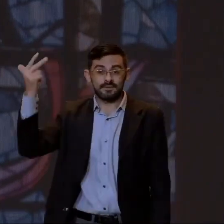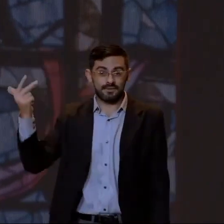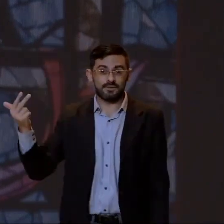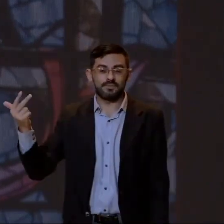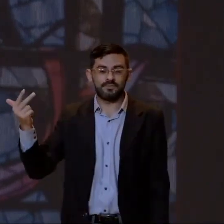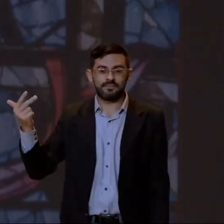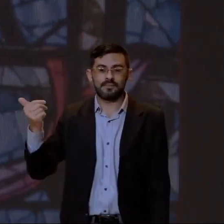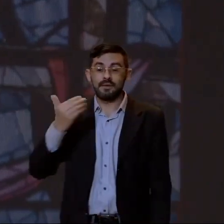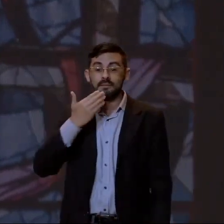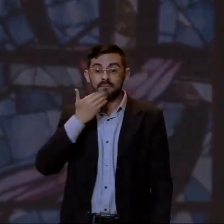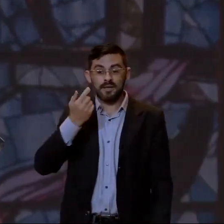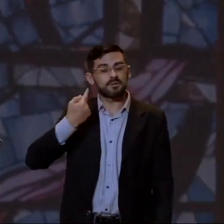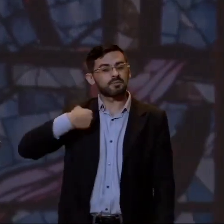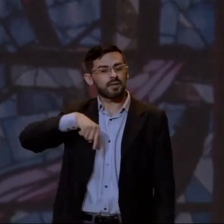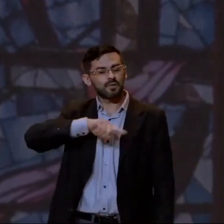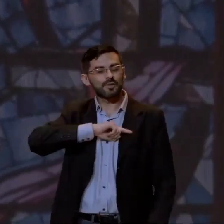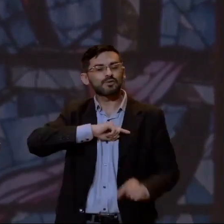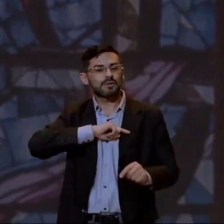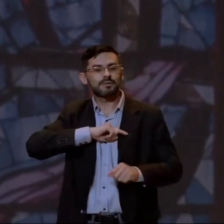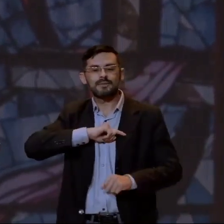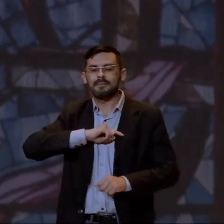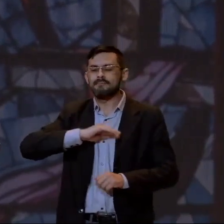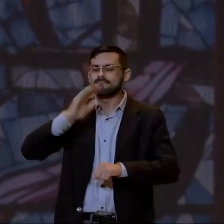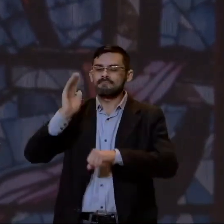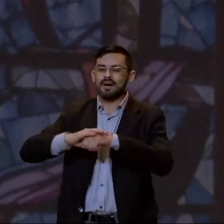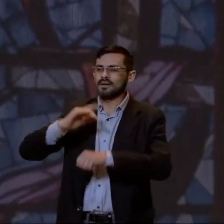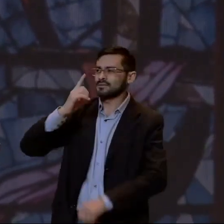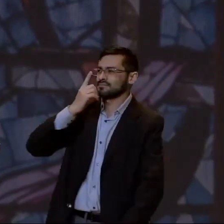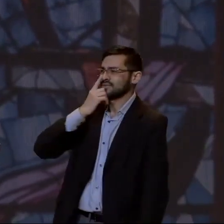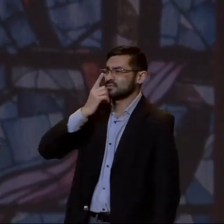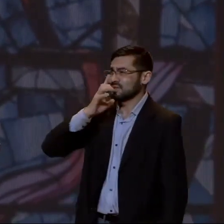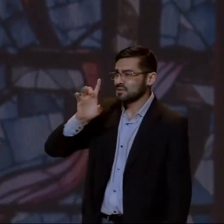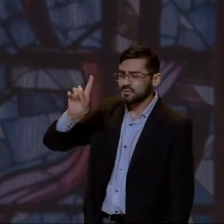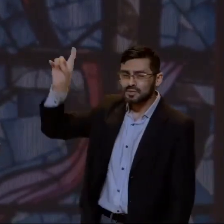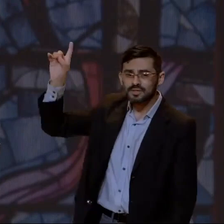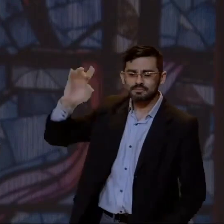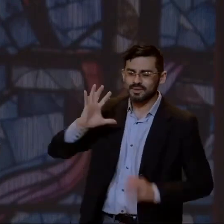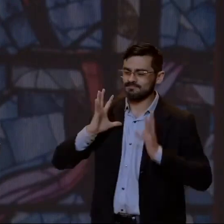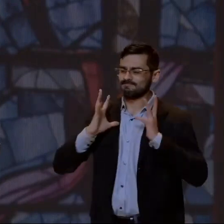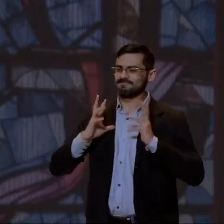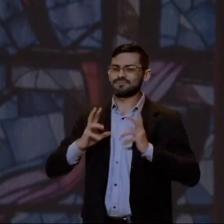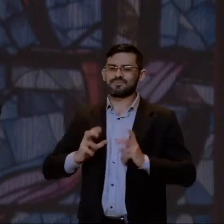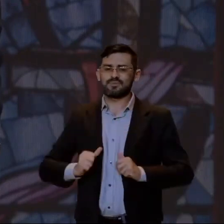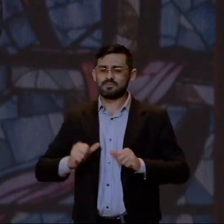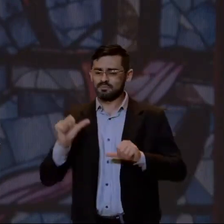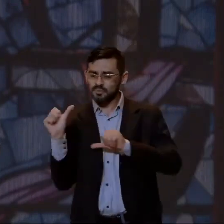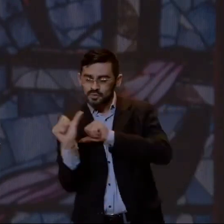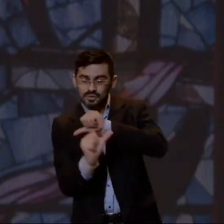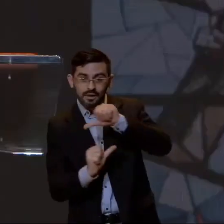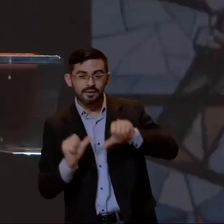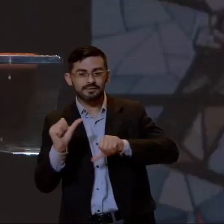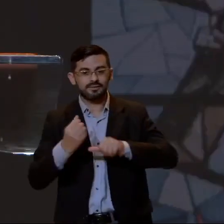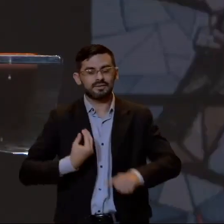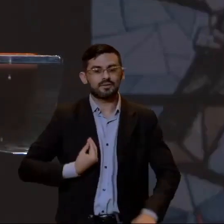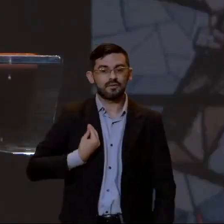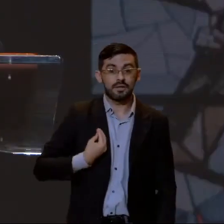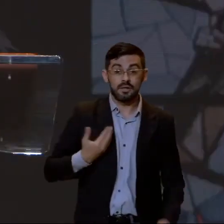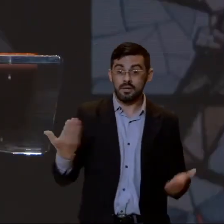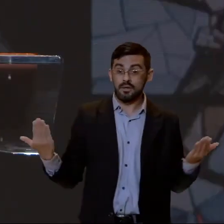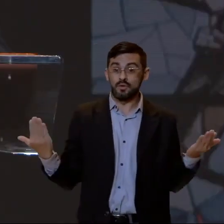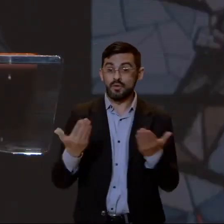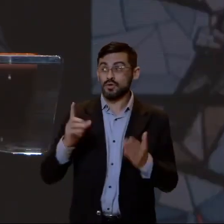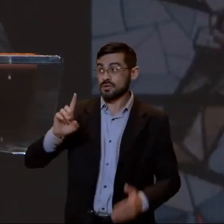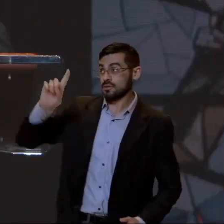Natal pede da gente uma maior intimidade, pede santificação, pede ajuste de vida. E hoje Deus